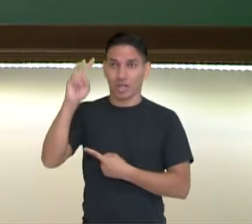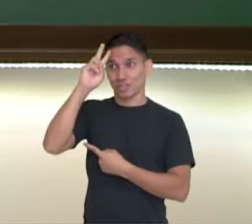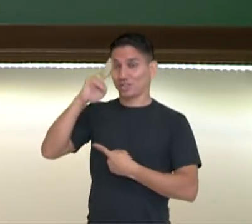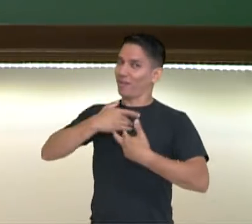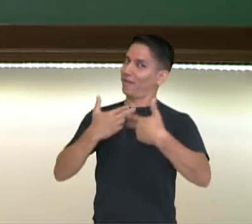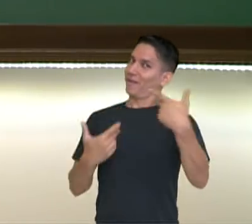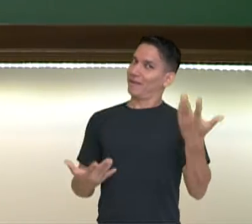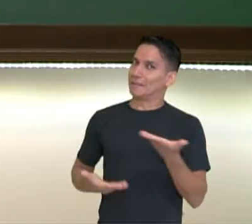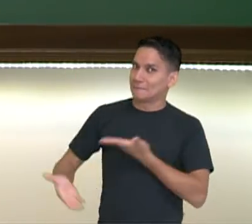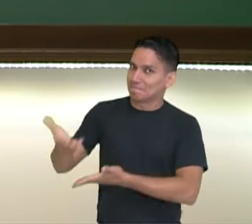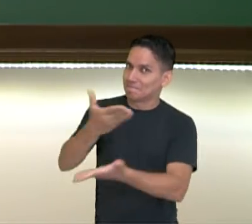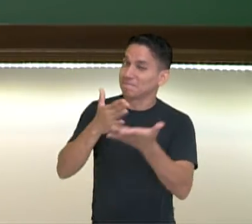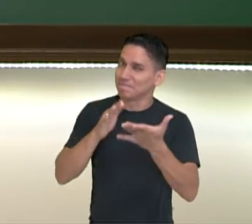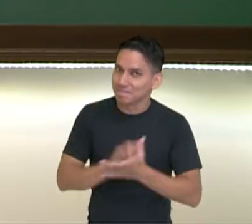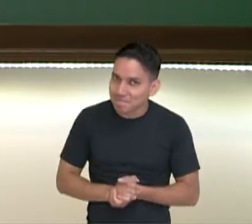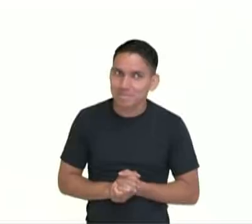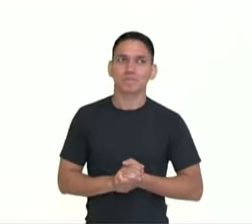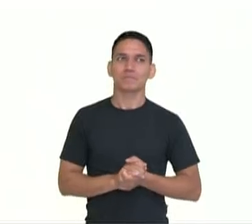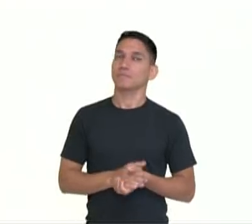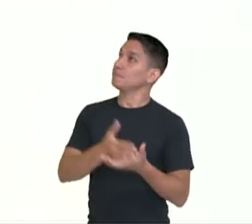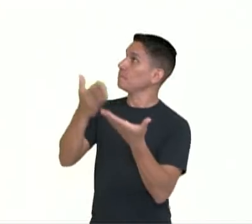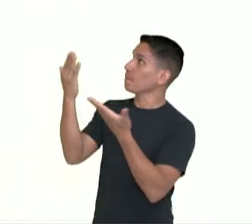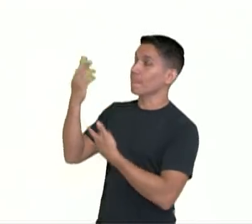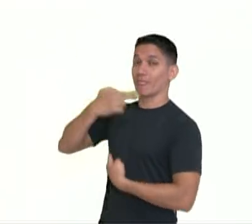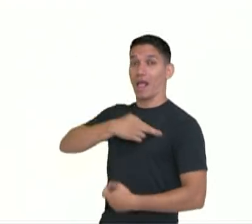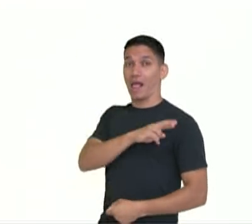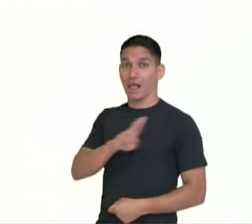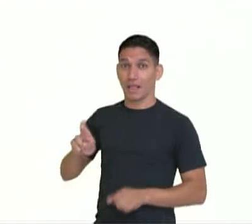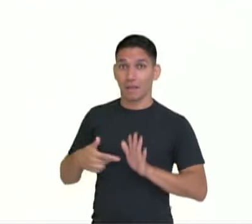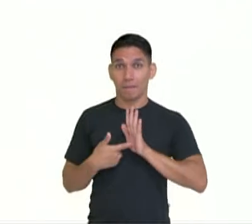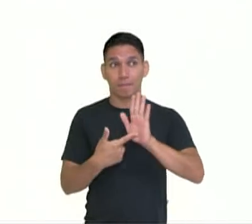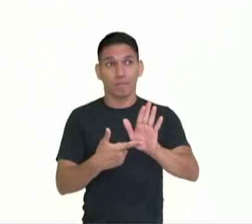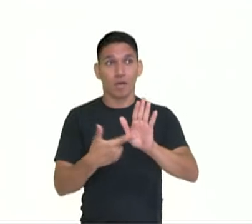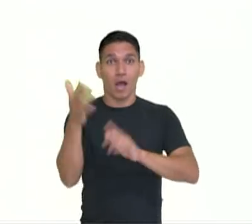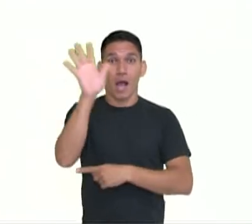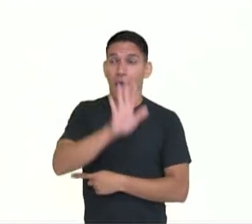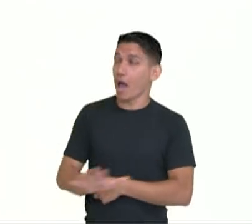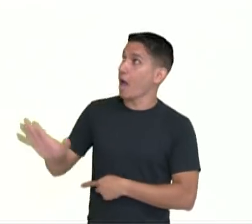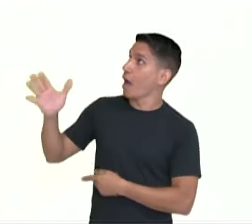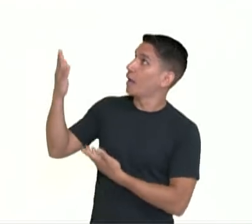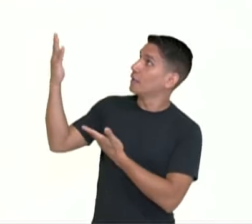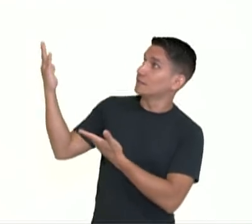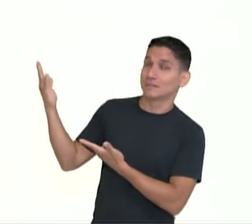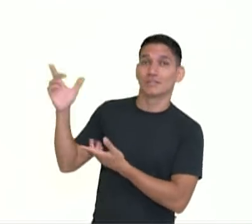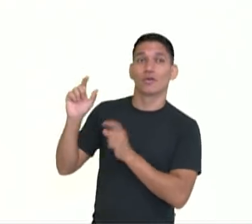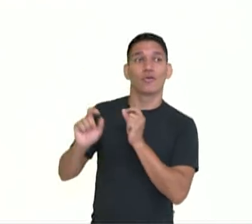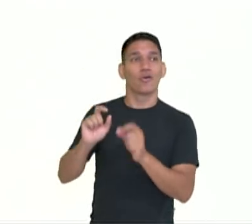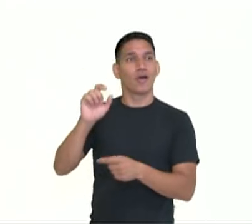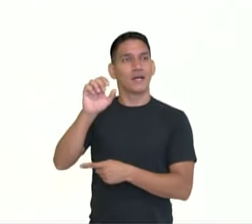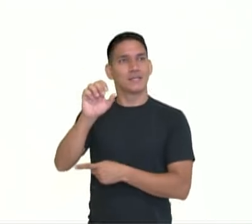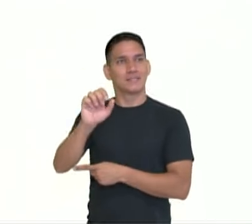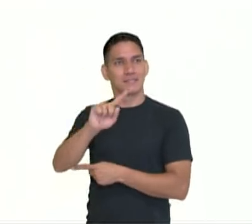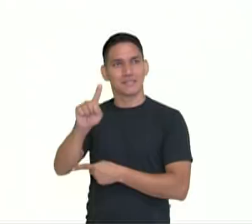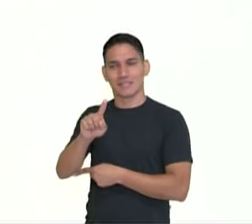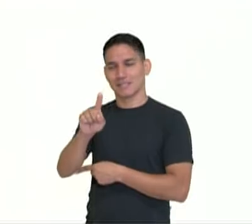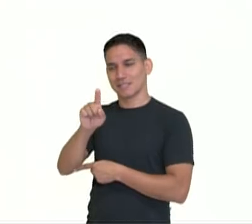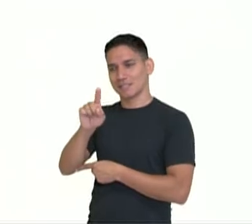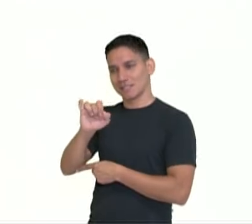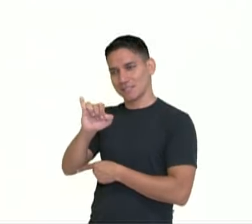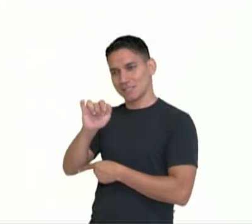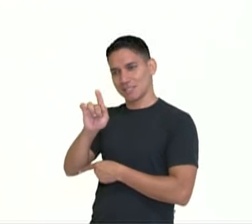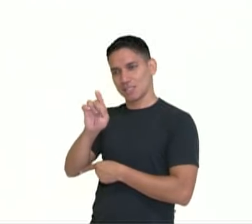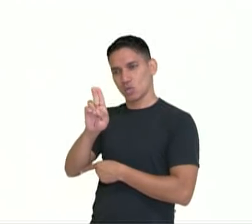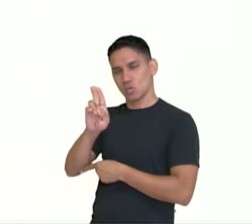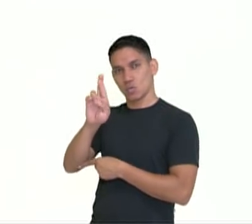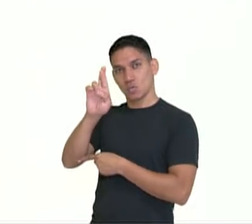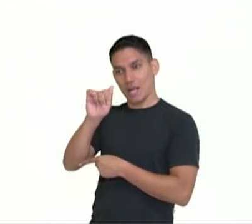gente. E na religião, aqui eu trago para vocês uma imagem do zigurate de Ur. Ur é o